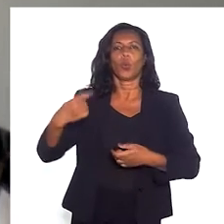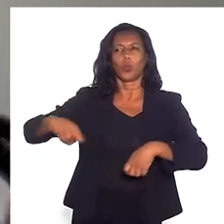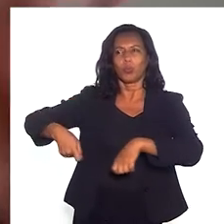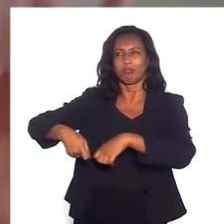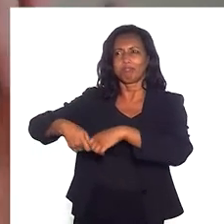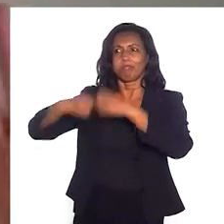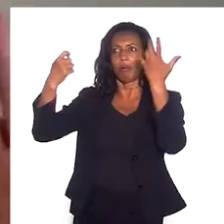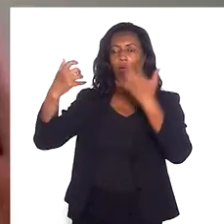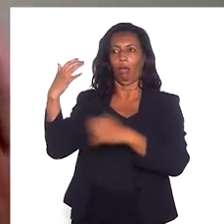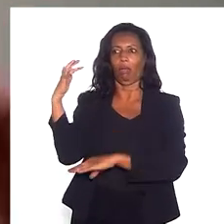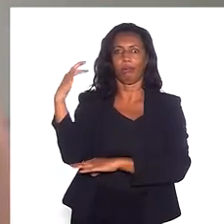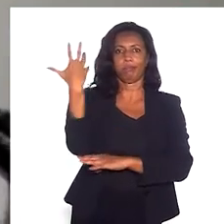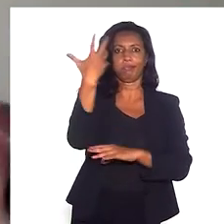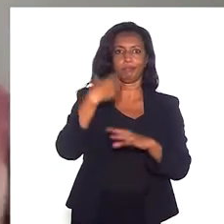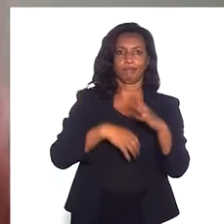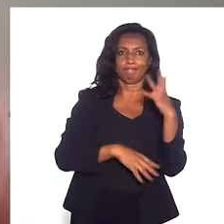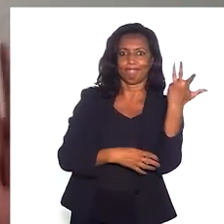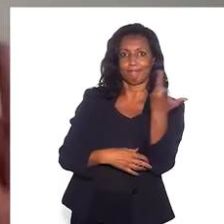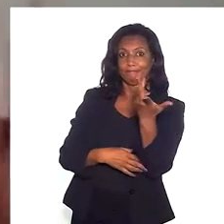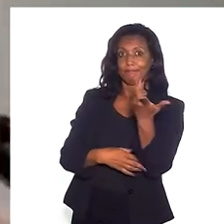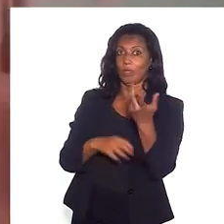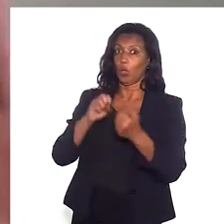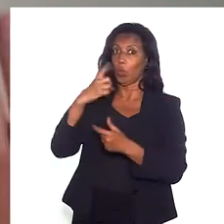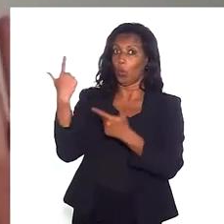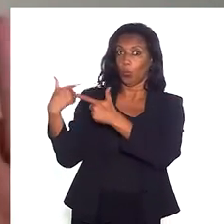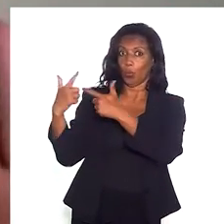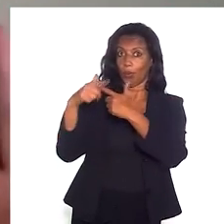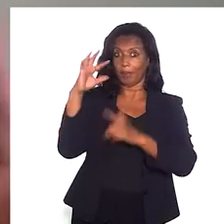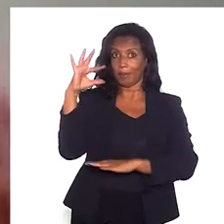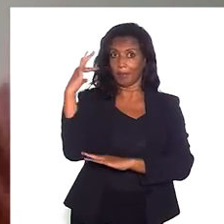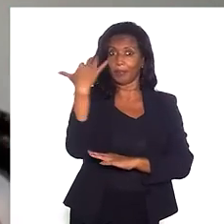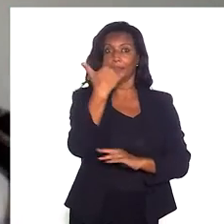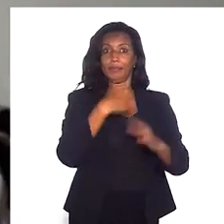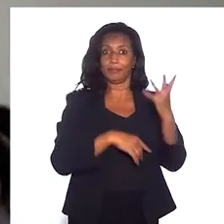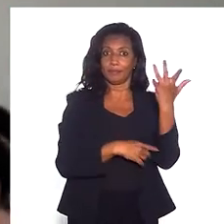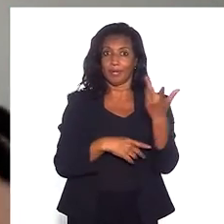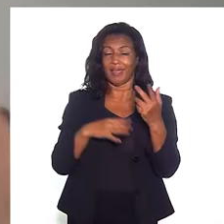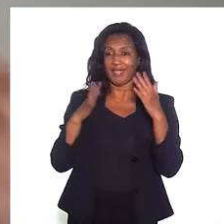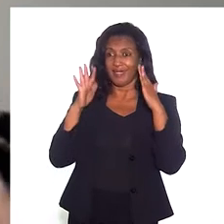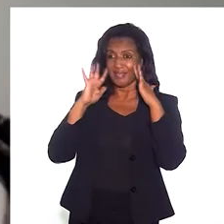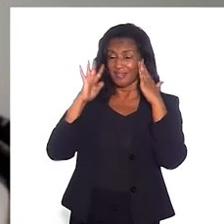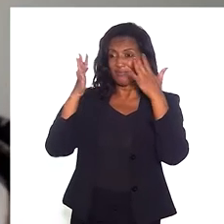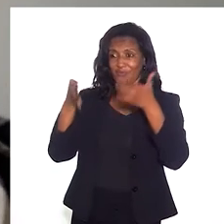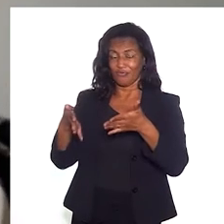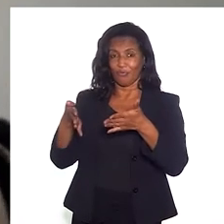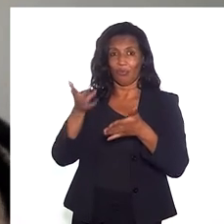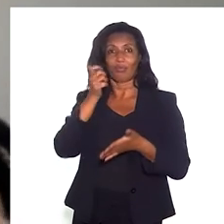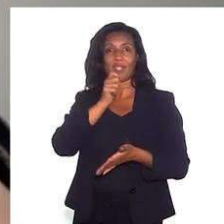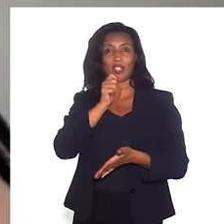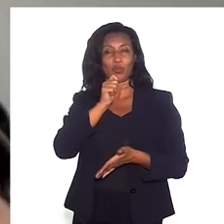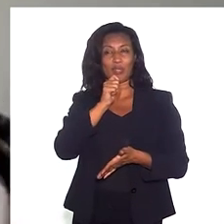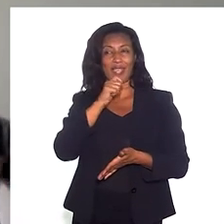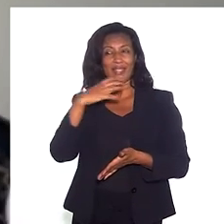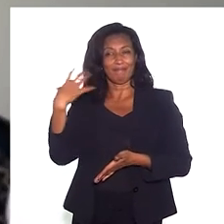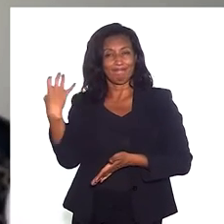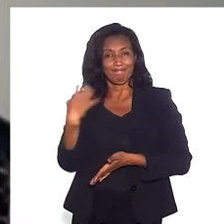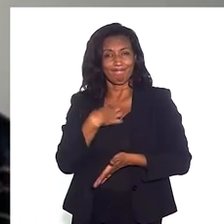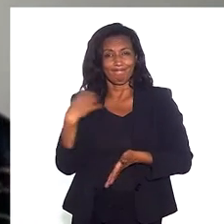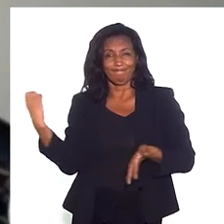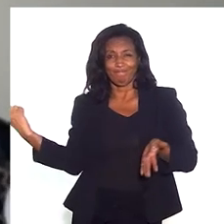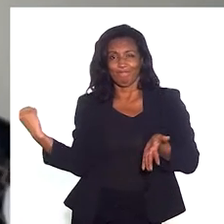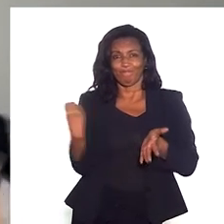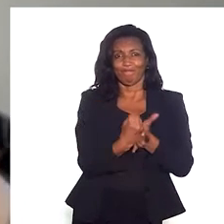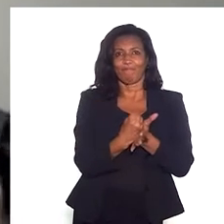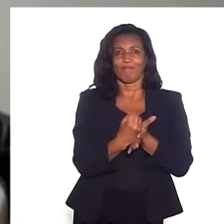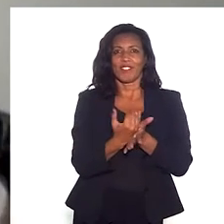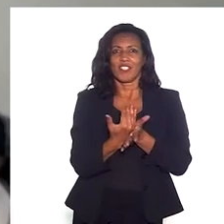um desastre ambiental ou algum problema ambiental, esses corpos das mulheres vão sofrer primeiro os